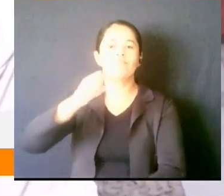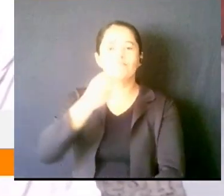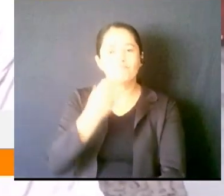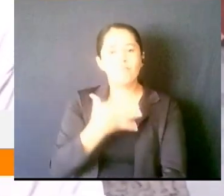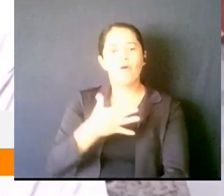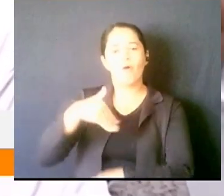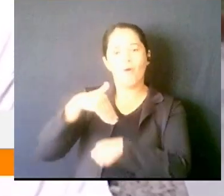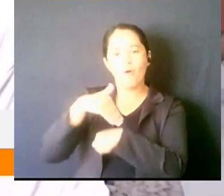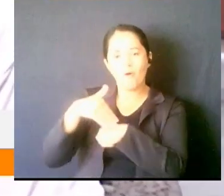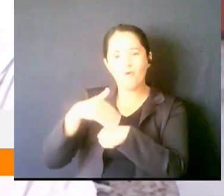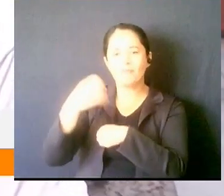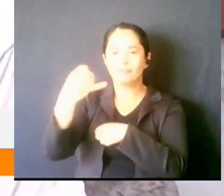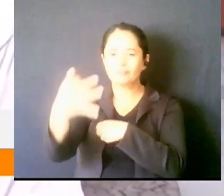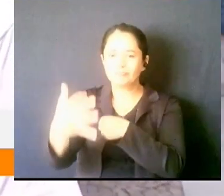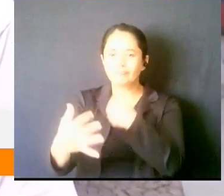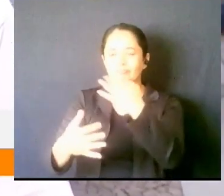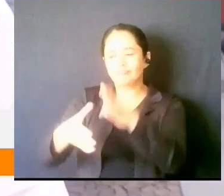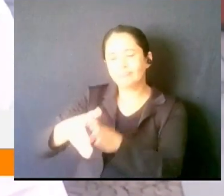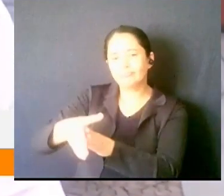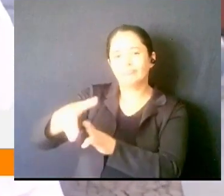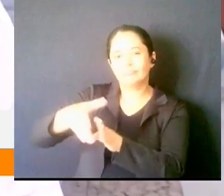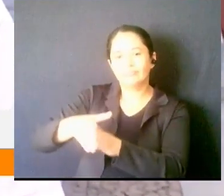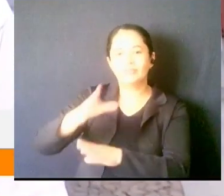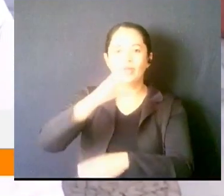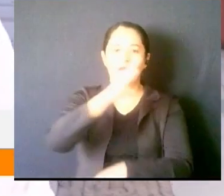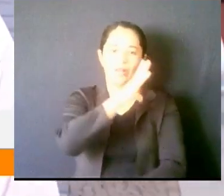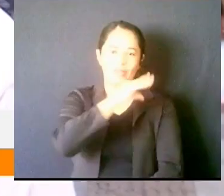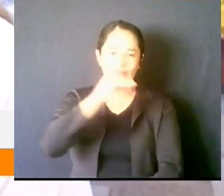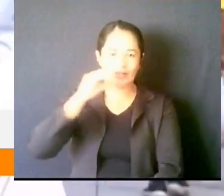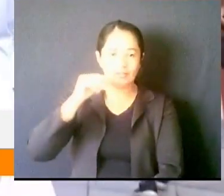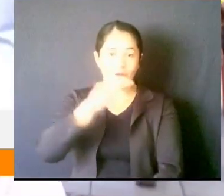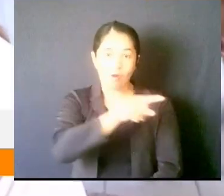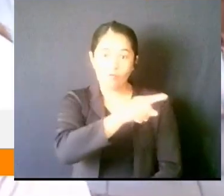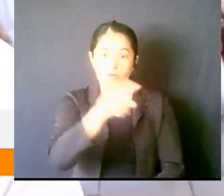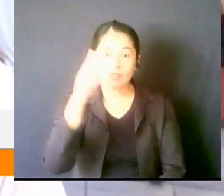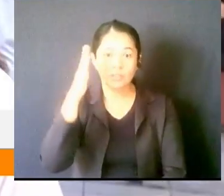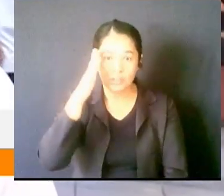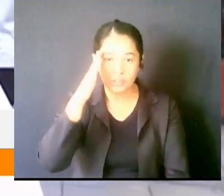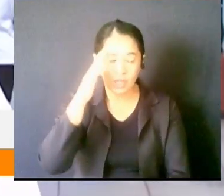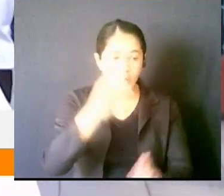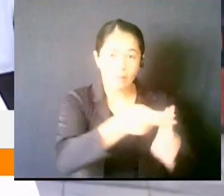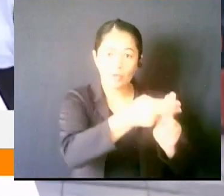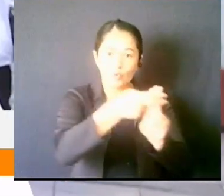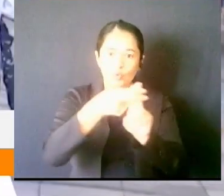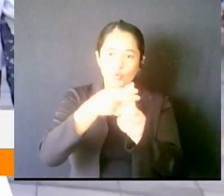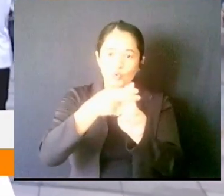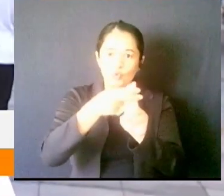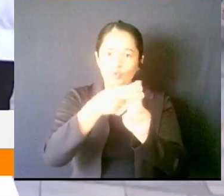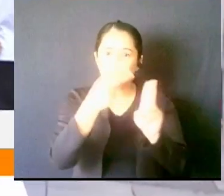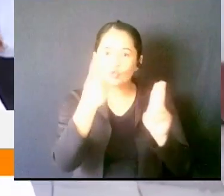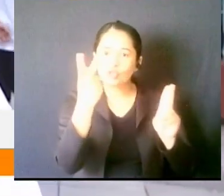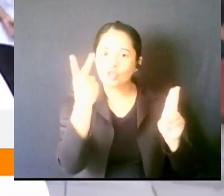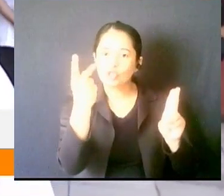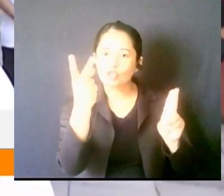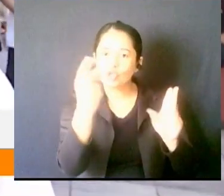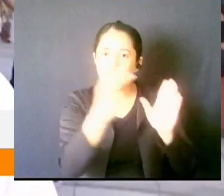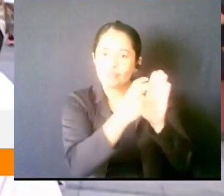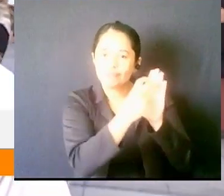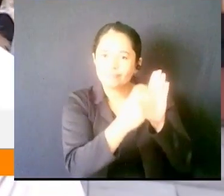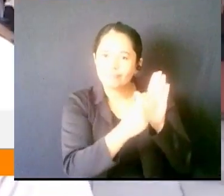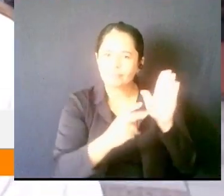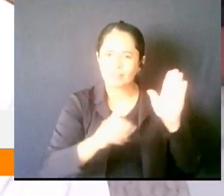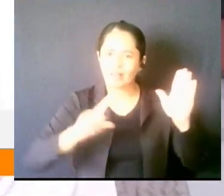orientar bem os adolescentes. Você sabia que o SUS hoje tem 12 tipos de métodos contraceptivos disponíveis na rede